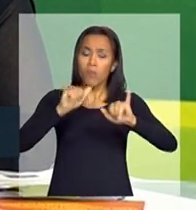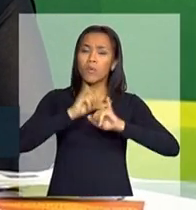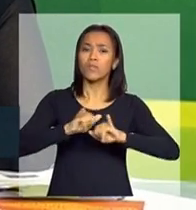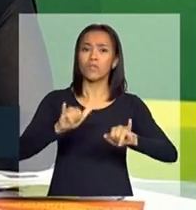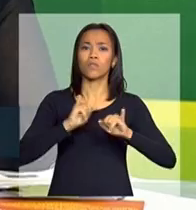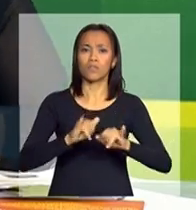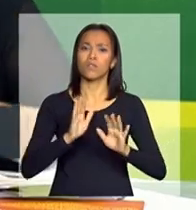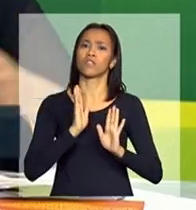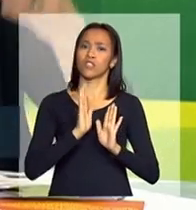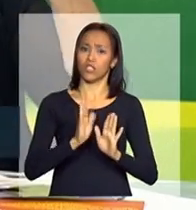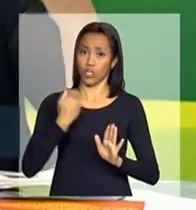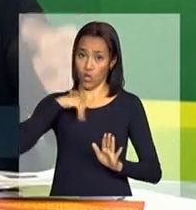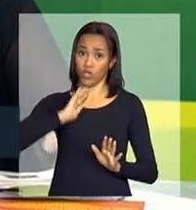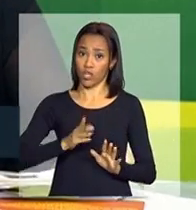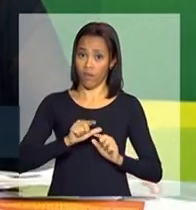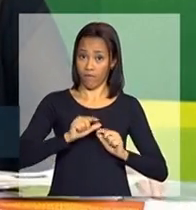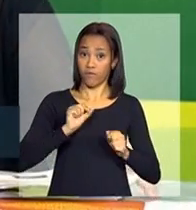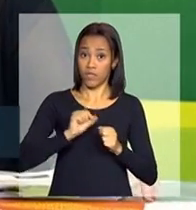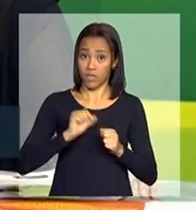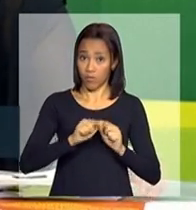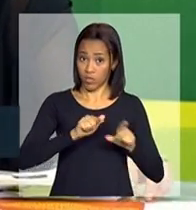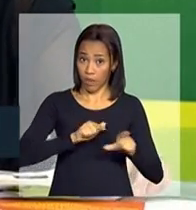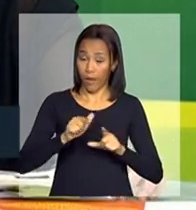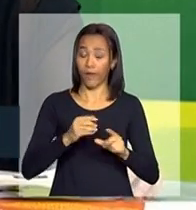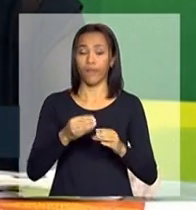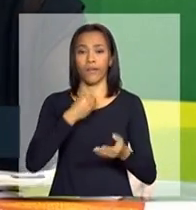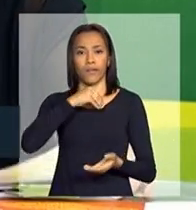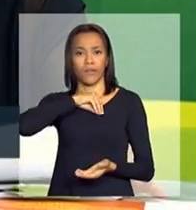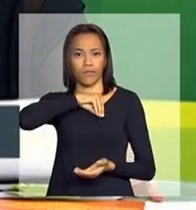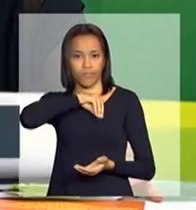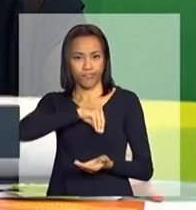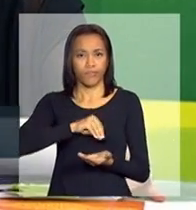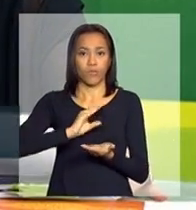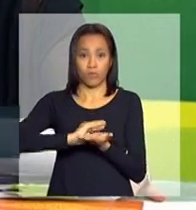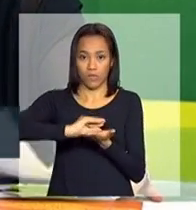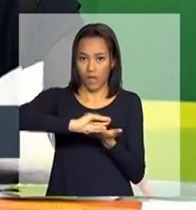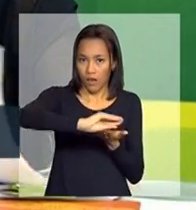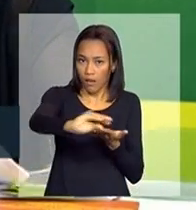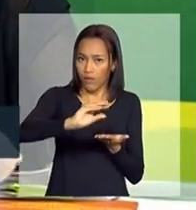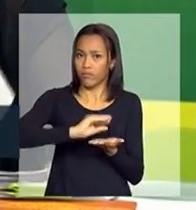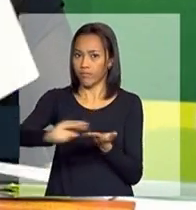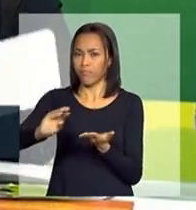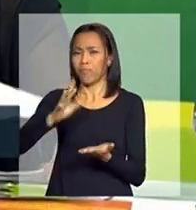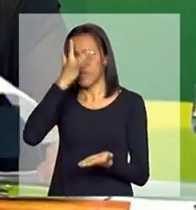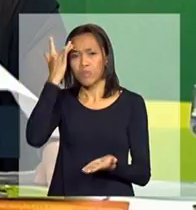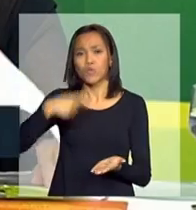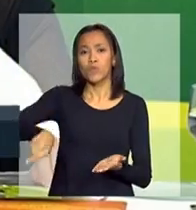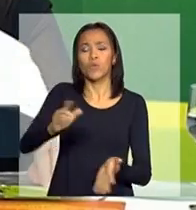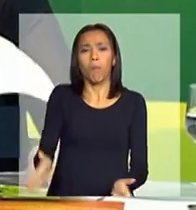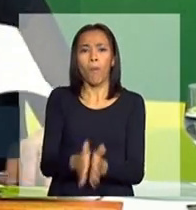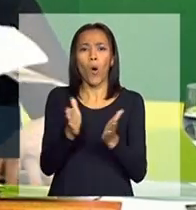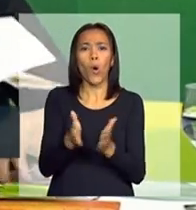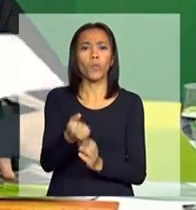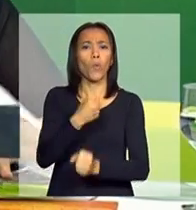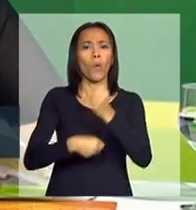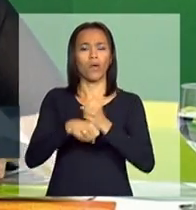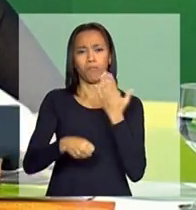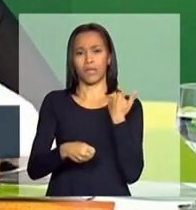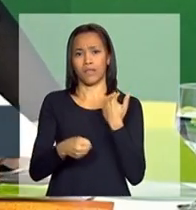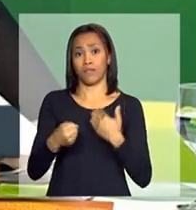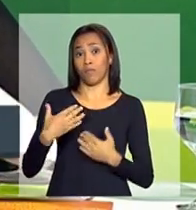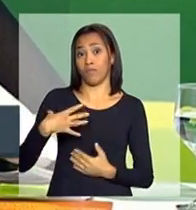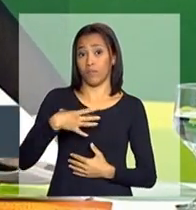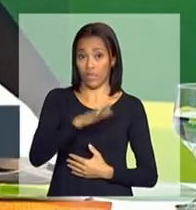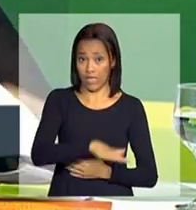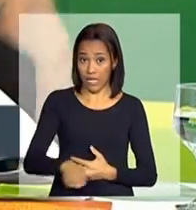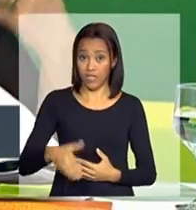ainda que já fizemos né com de transferência de renda paraa população extremamente pobre ao longo do ano passado são famílias com crianças